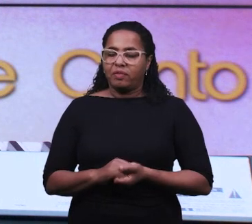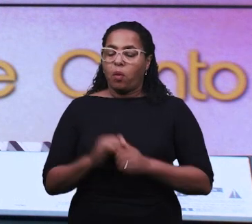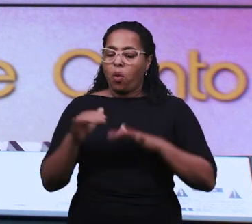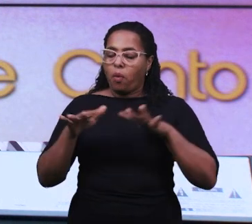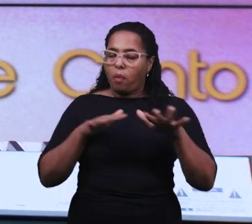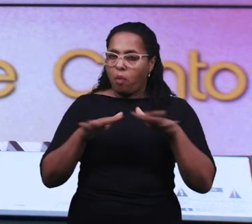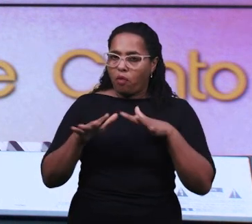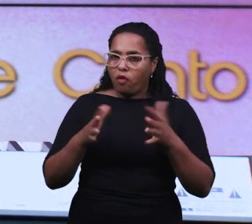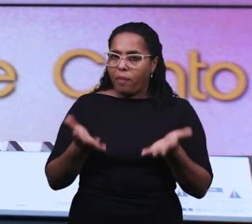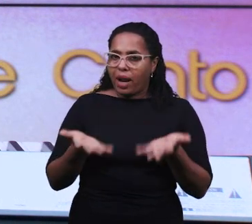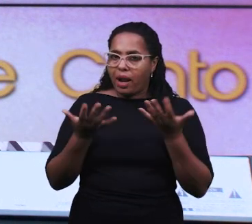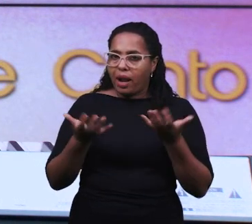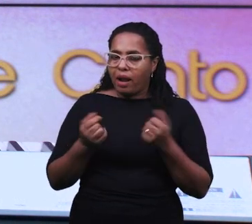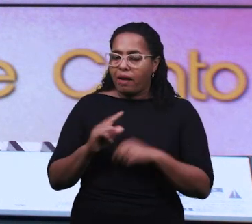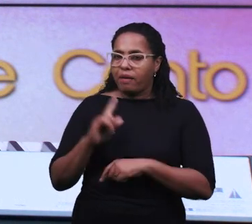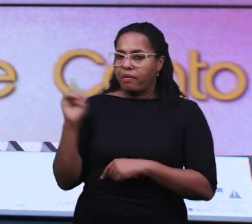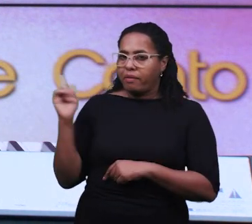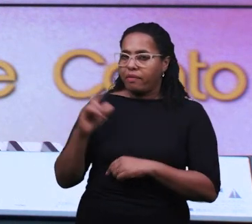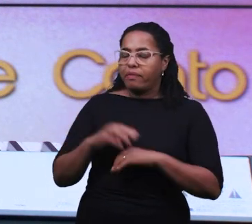Movimentos sutis.